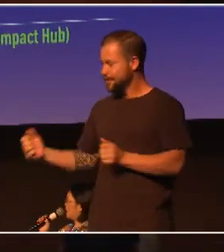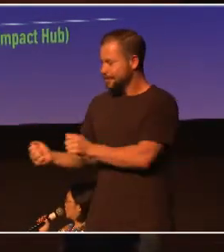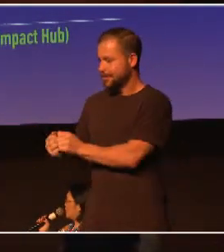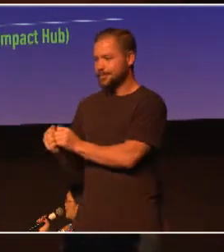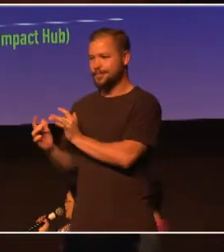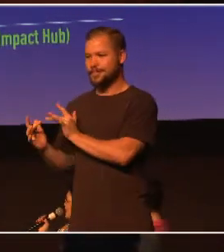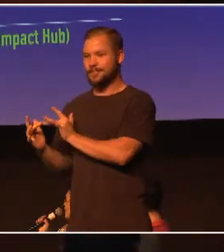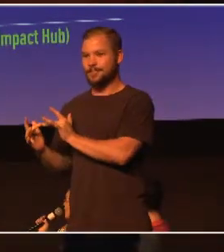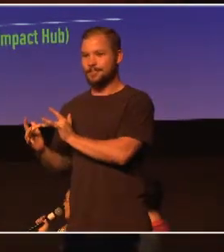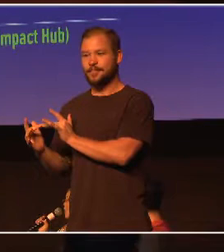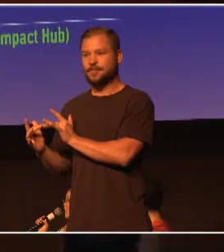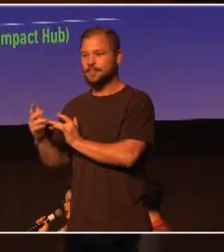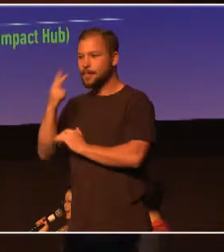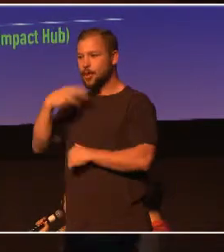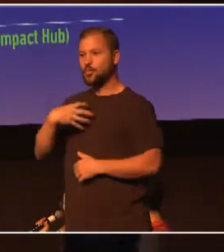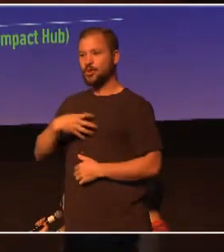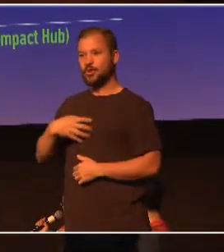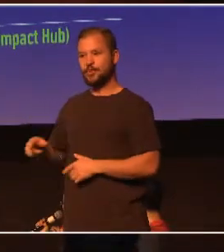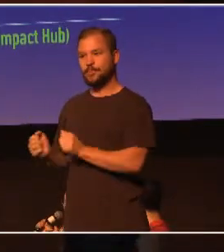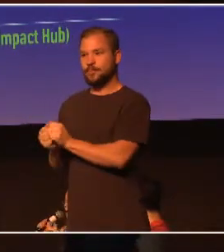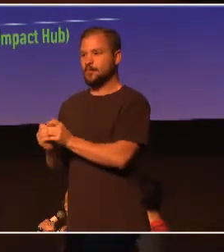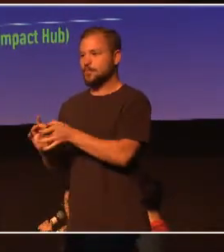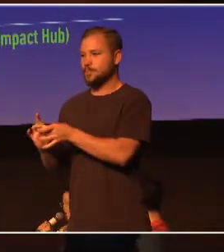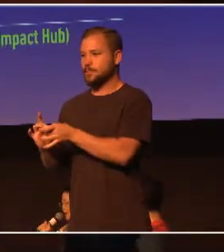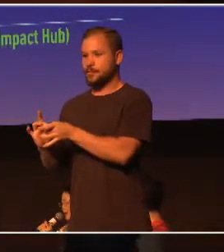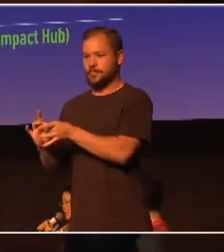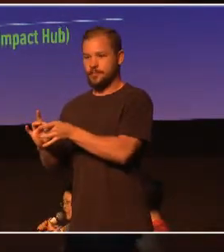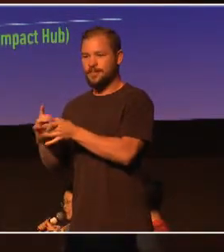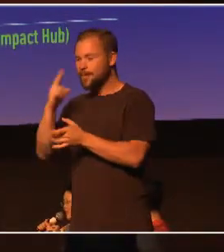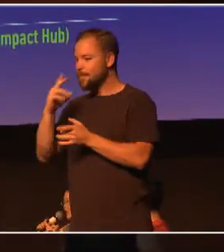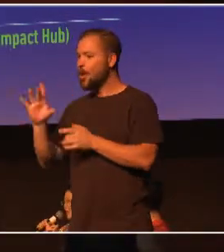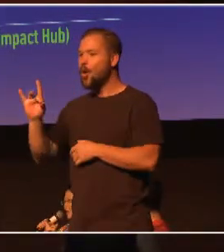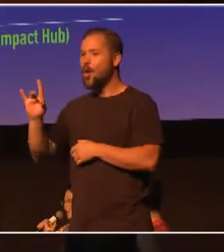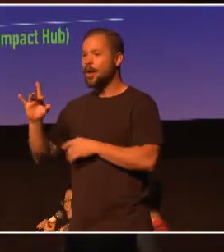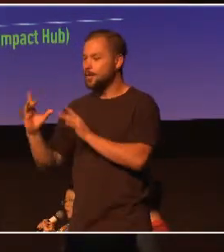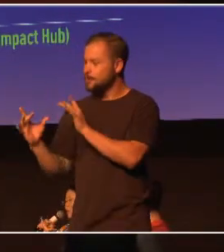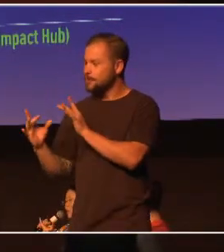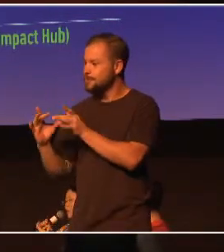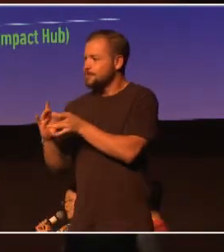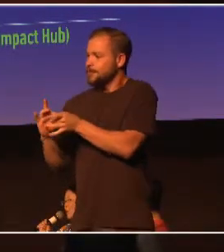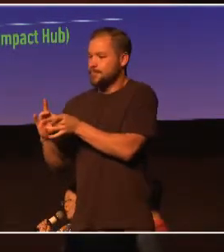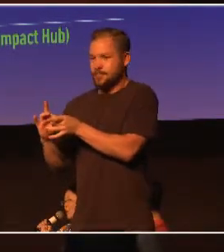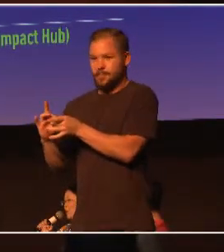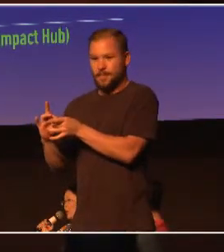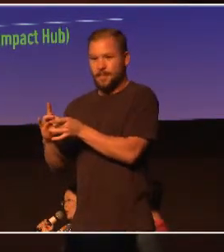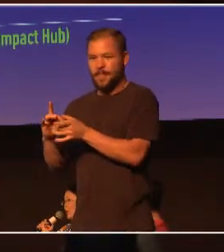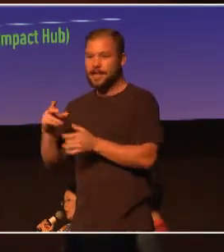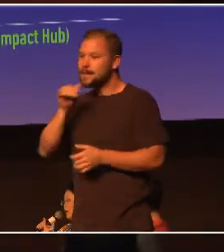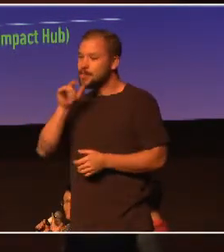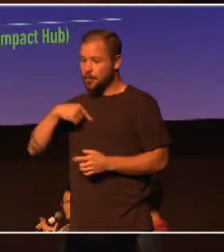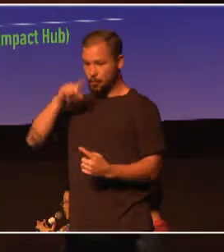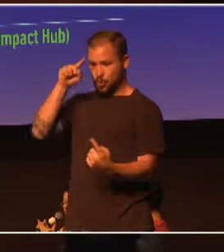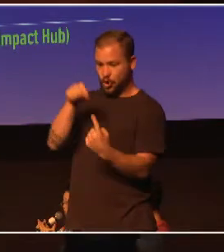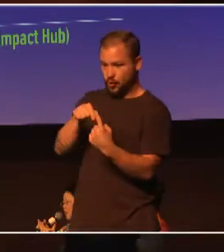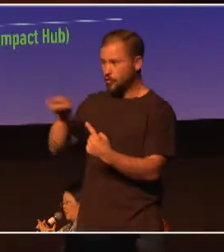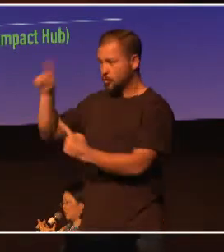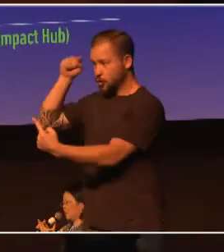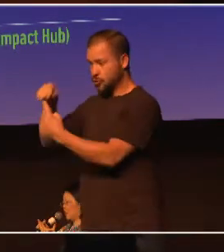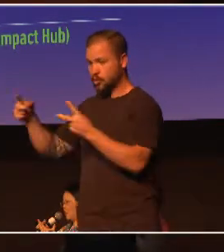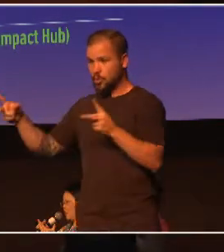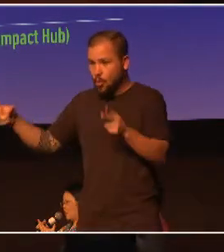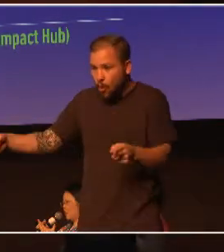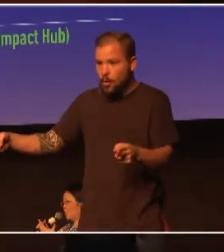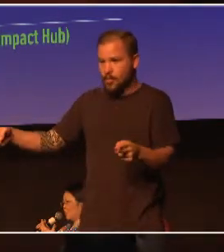da rede, né? Então, eu acho que essa cola, quando um propósito é forte, e eu acho que também tem uma coisa também que